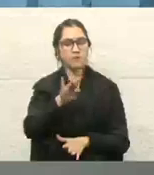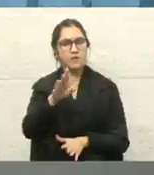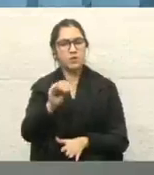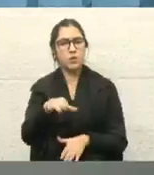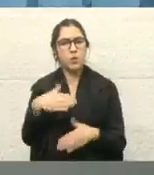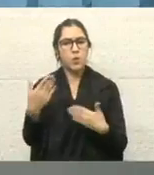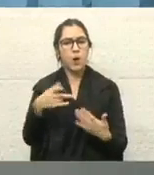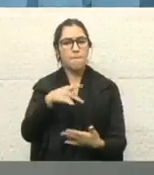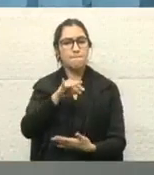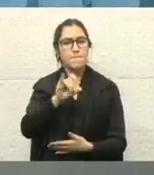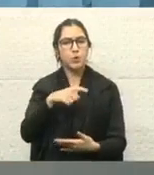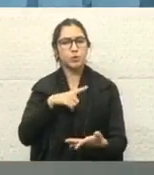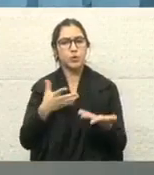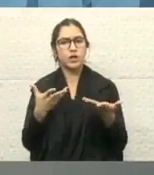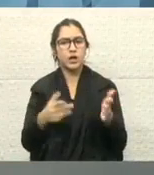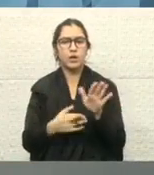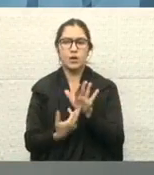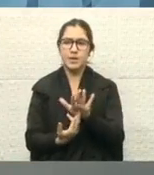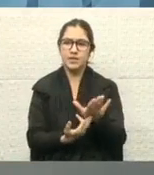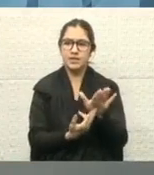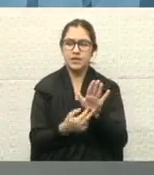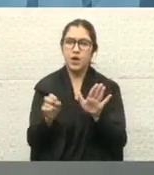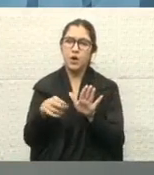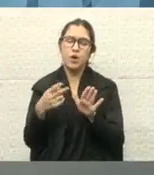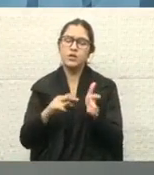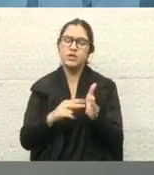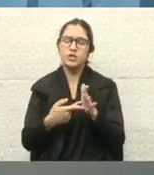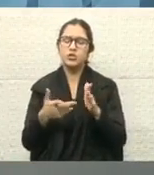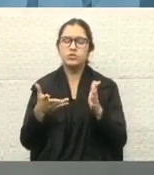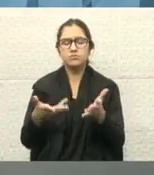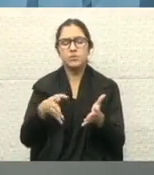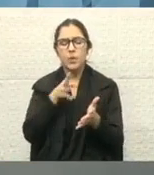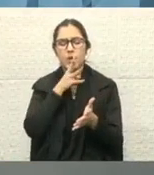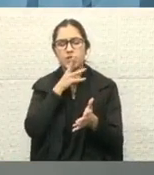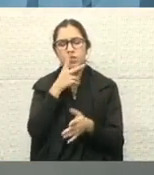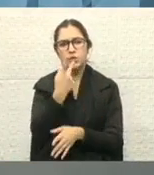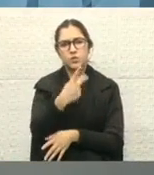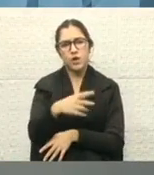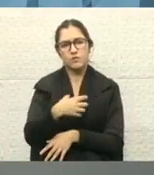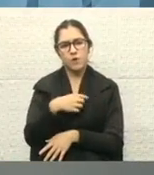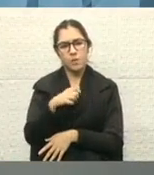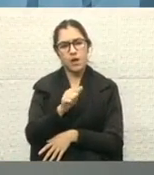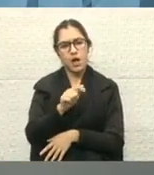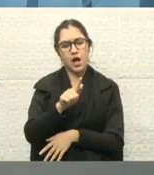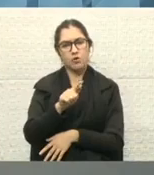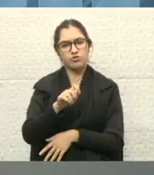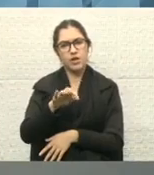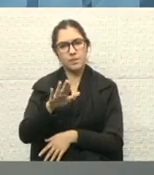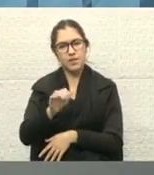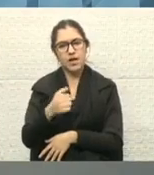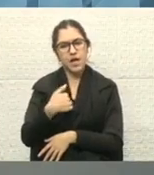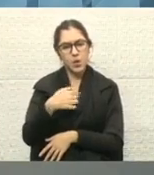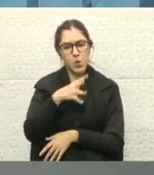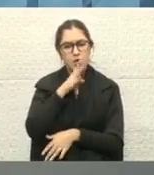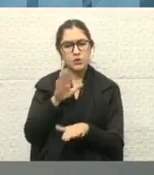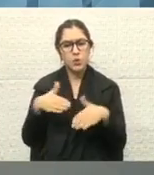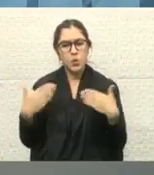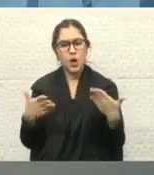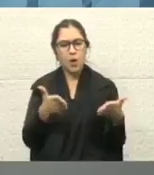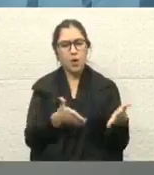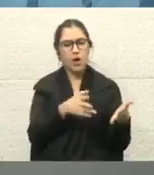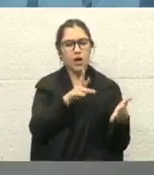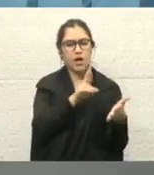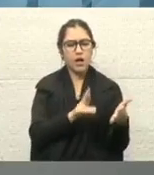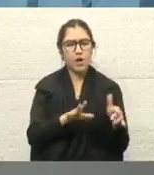qual é o ponto que eu quero representar, ou seja conhecida a sua forma algébrica. Se eu conheço qual é a parte